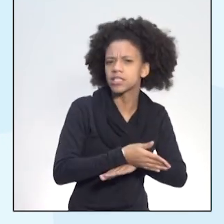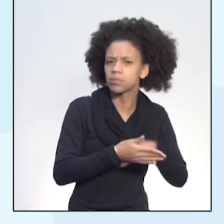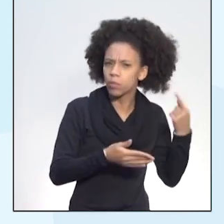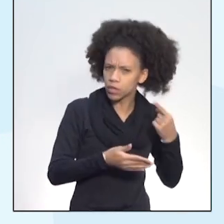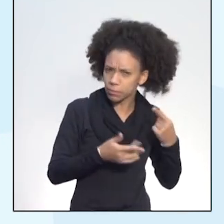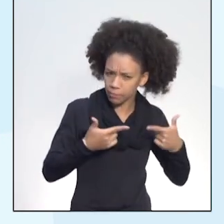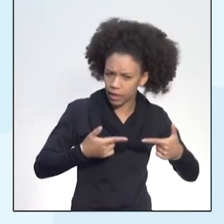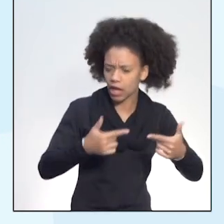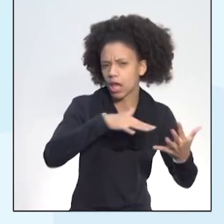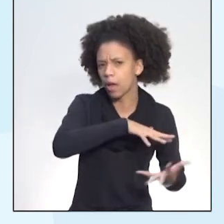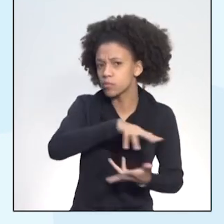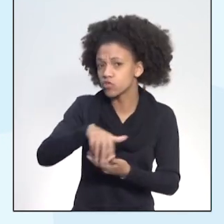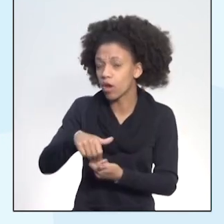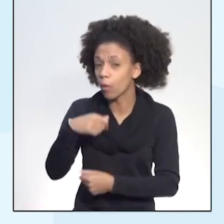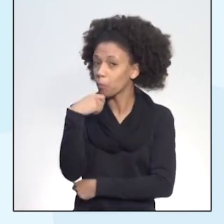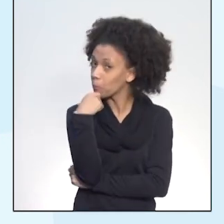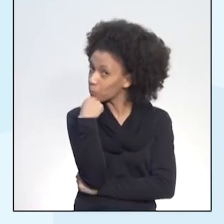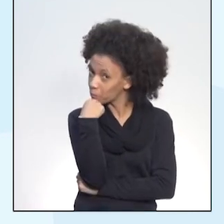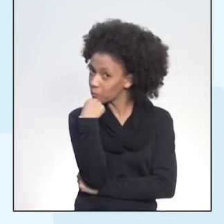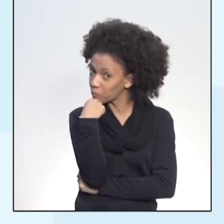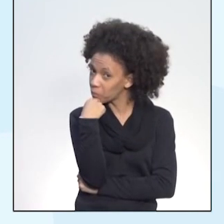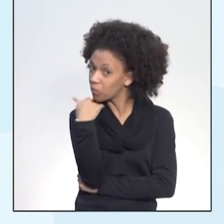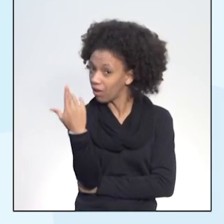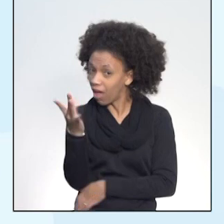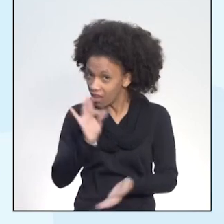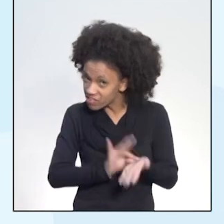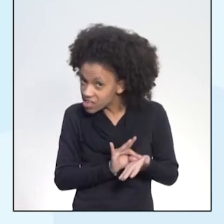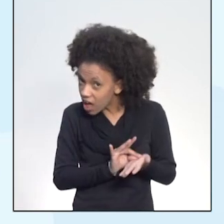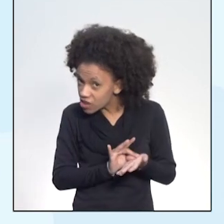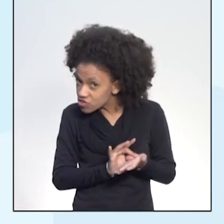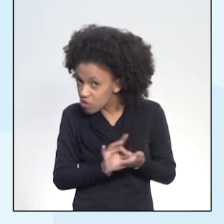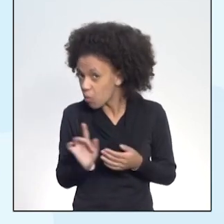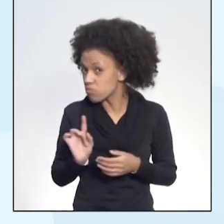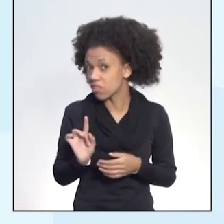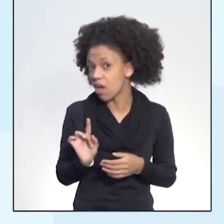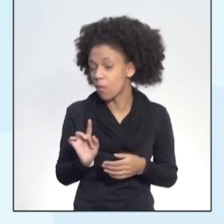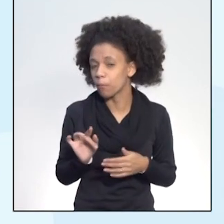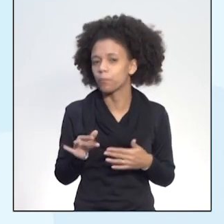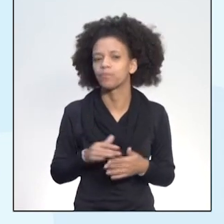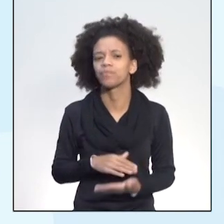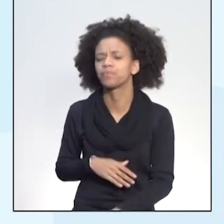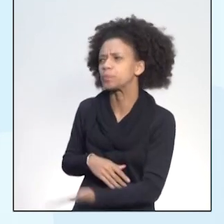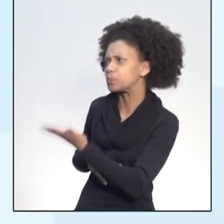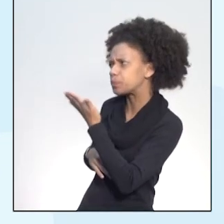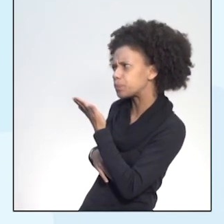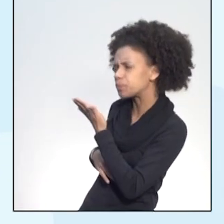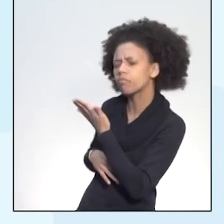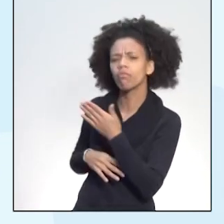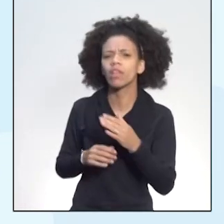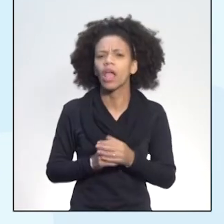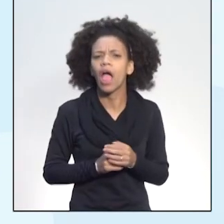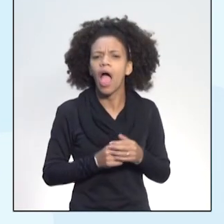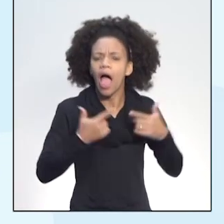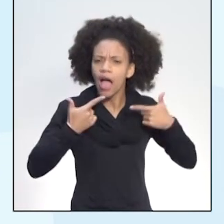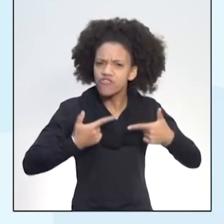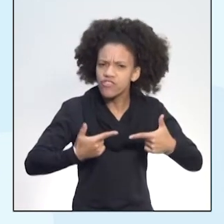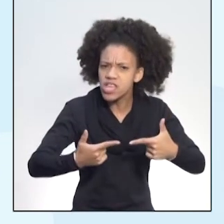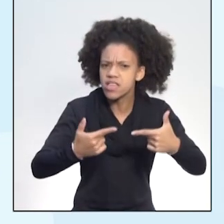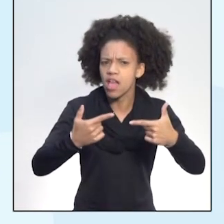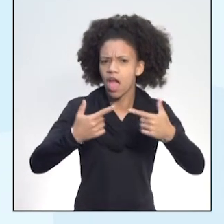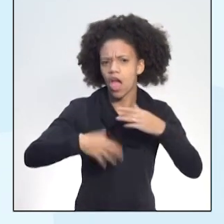Mundial? Vamos ver se isso é verdade ou não? A declaração de guerra ao